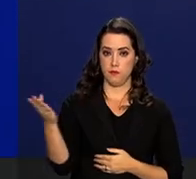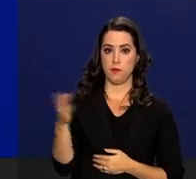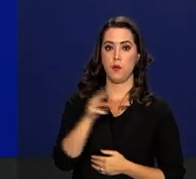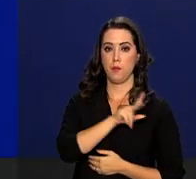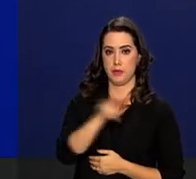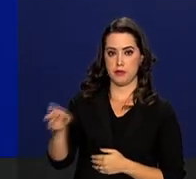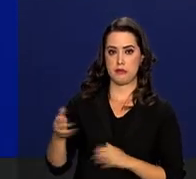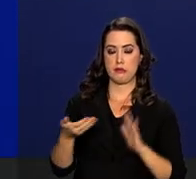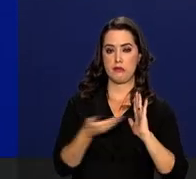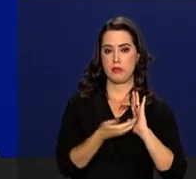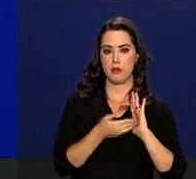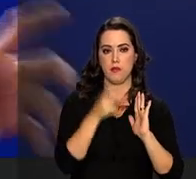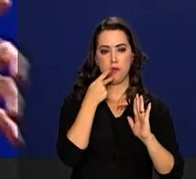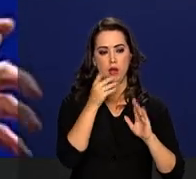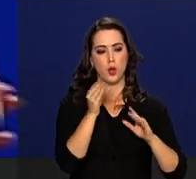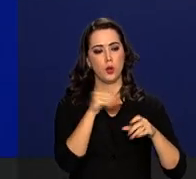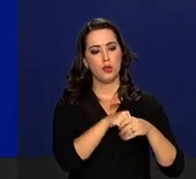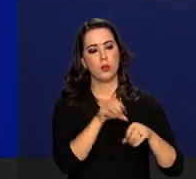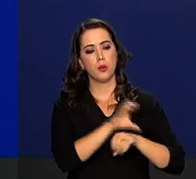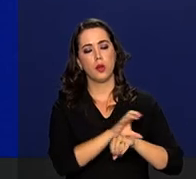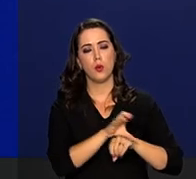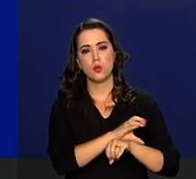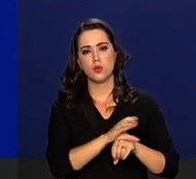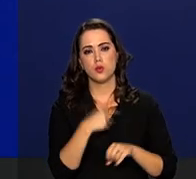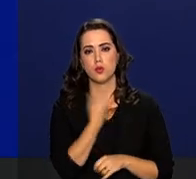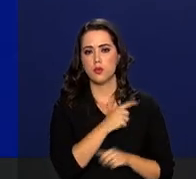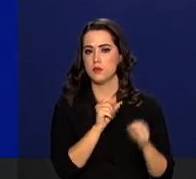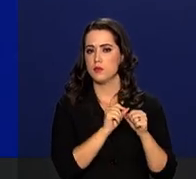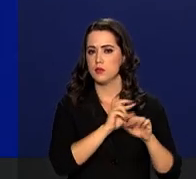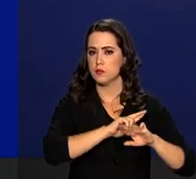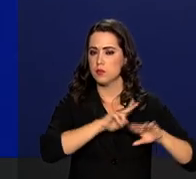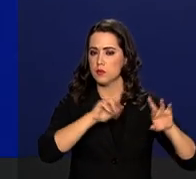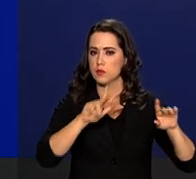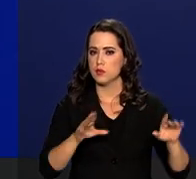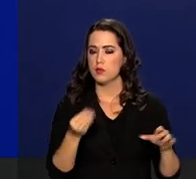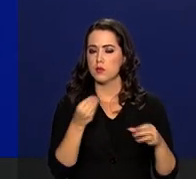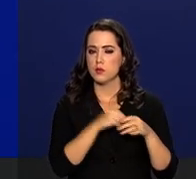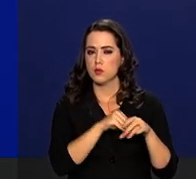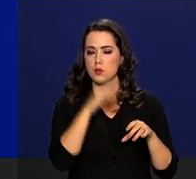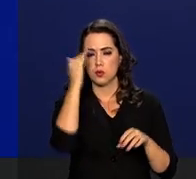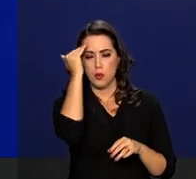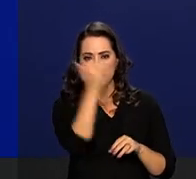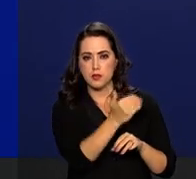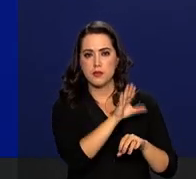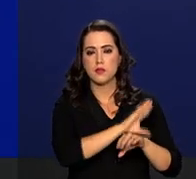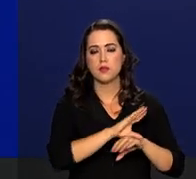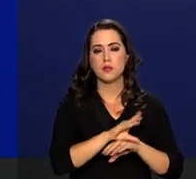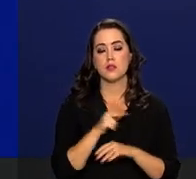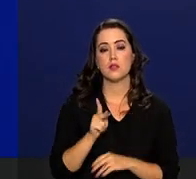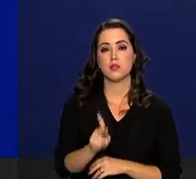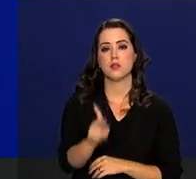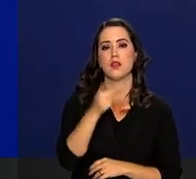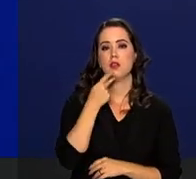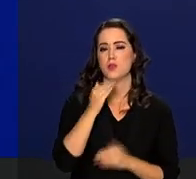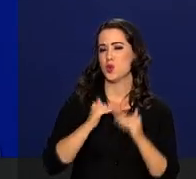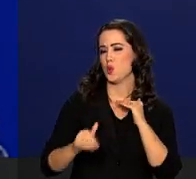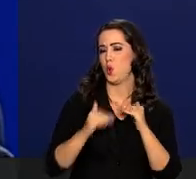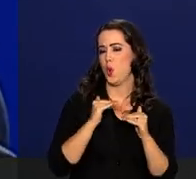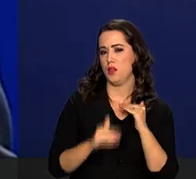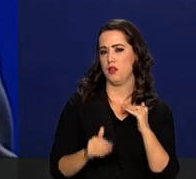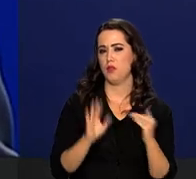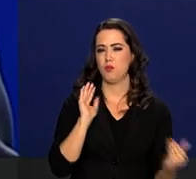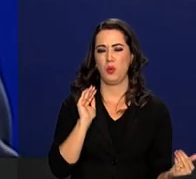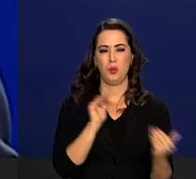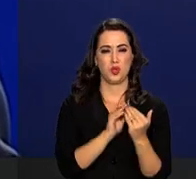referiu à Constituição, aquilo que nós estamos fazendo com base na Constituição, nós temos que sempre repudiar qualquer movimento que vise